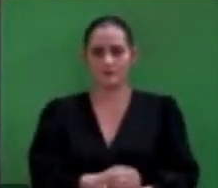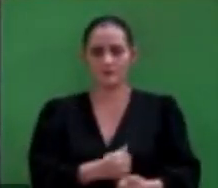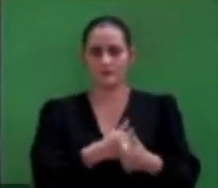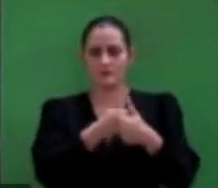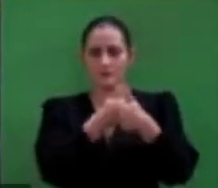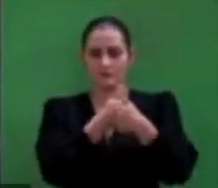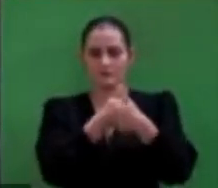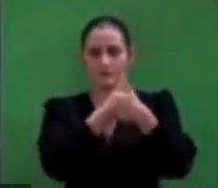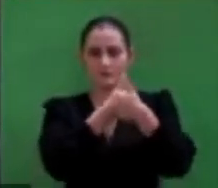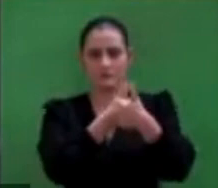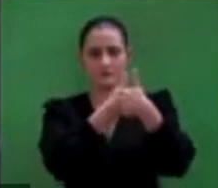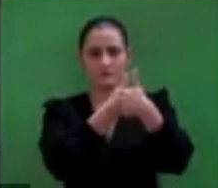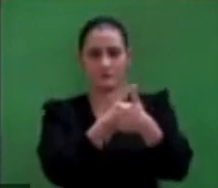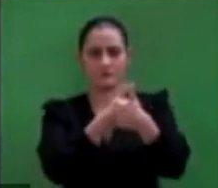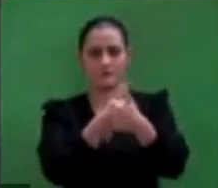acompanhei